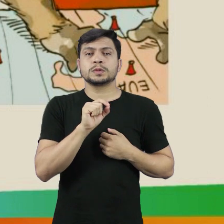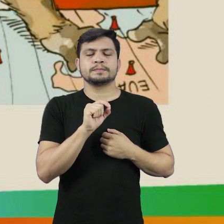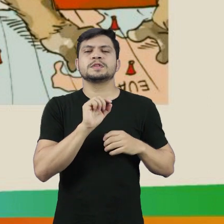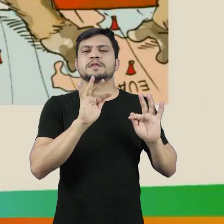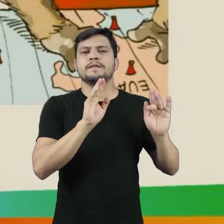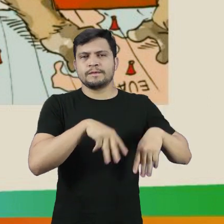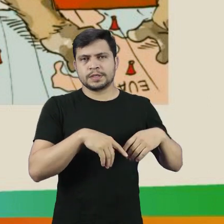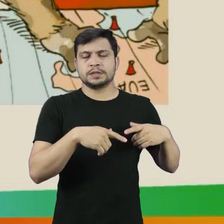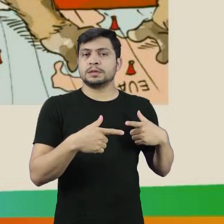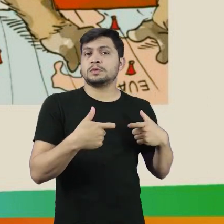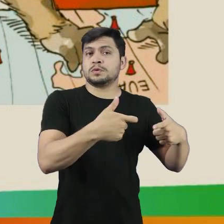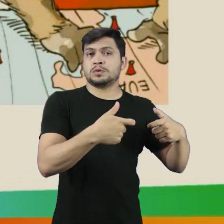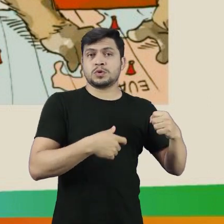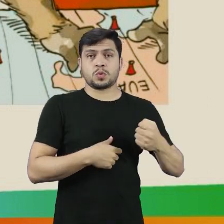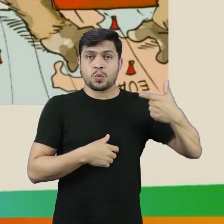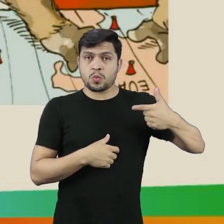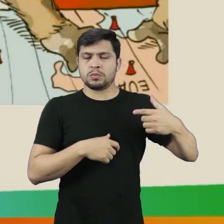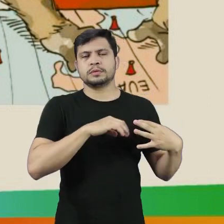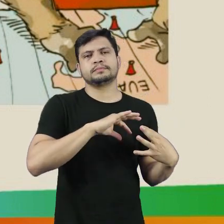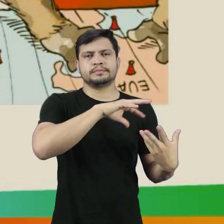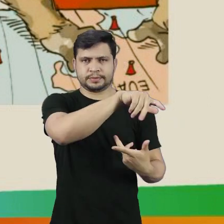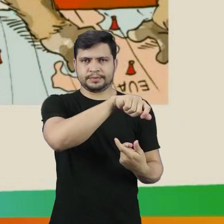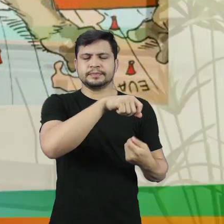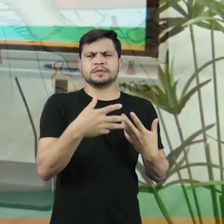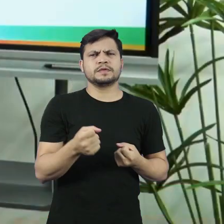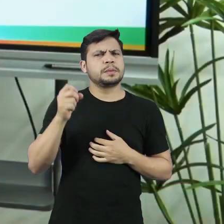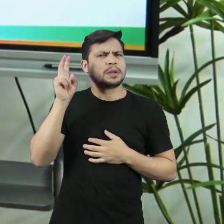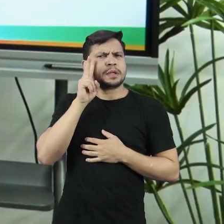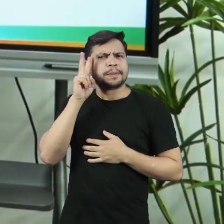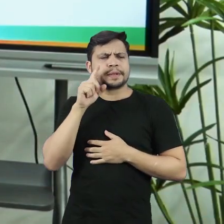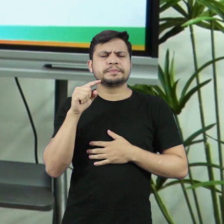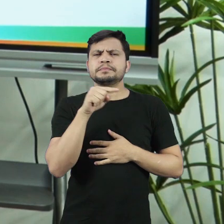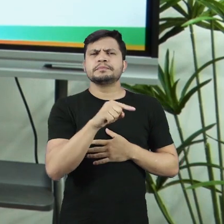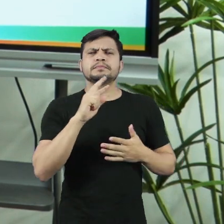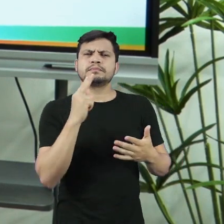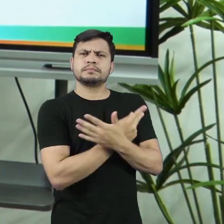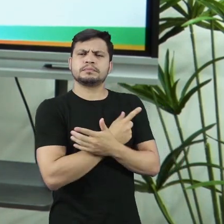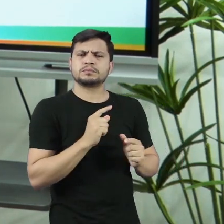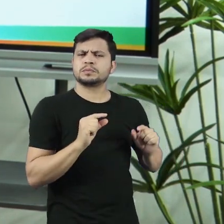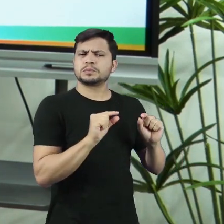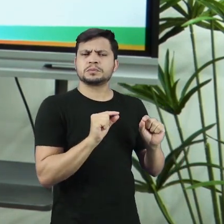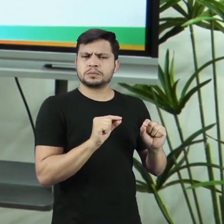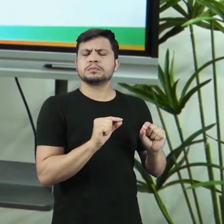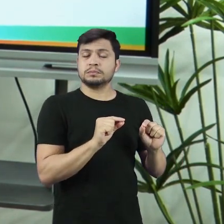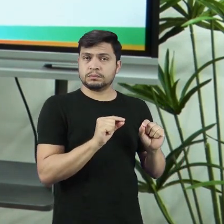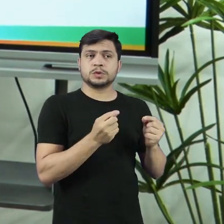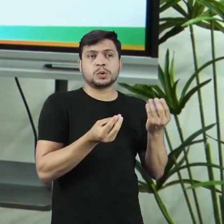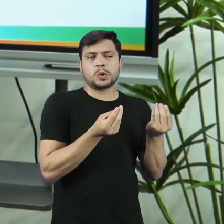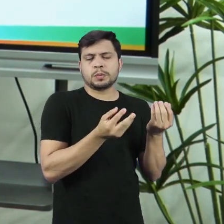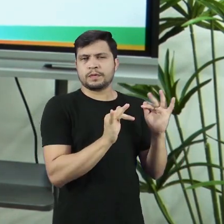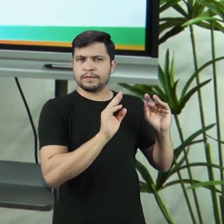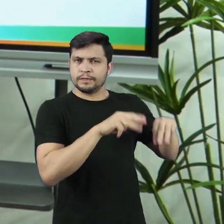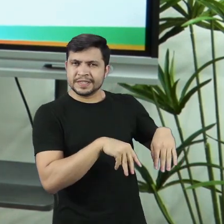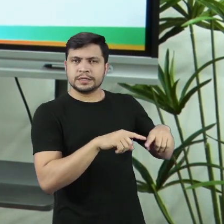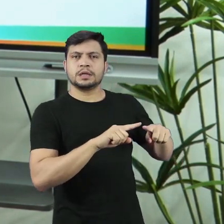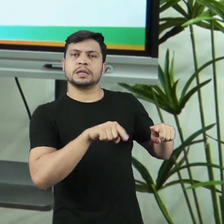Mundial. Vamos voltar um pouquinho e pensar como é que termina a Segunda Guerra Mundial, o que é que aconteceu nesse conflito, e aí sim a gente vai conseguir entender como é